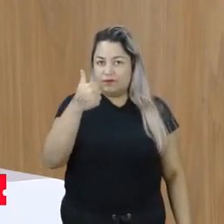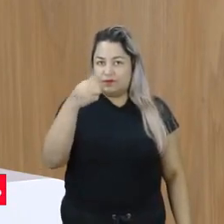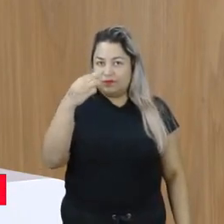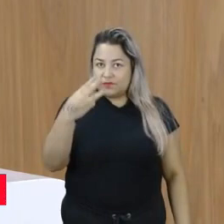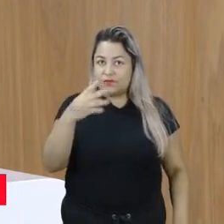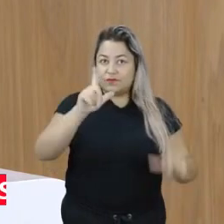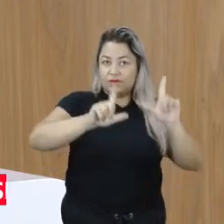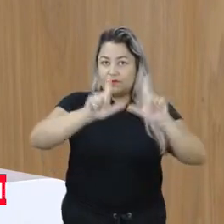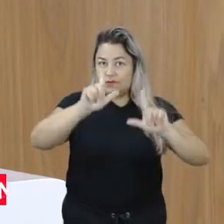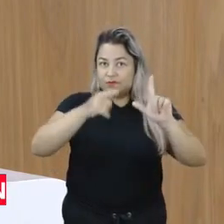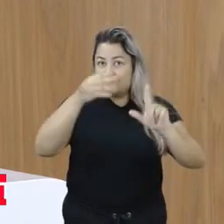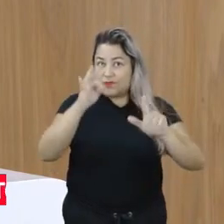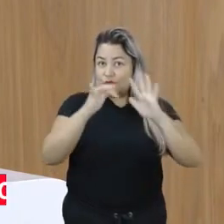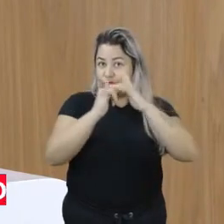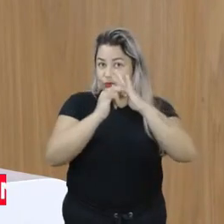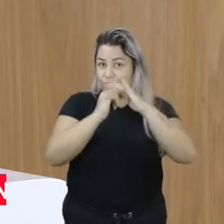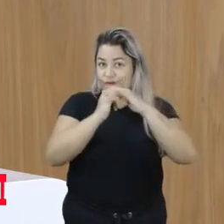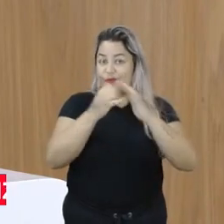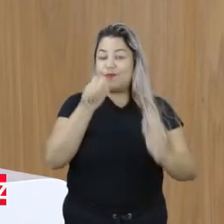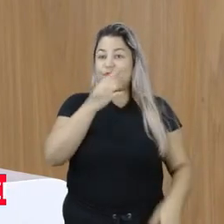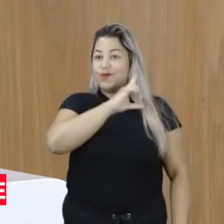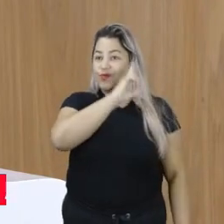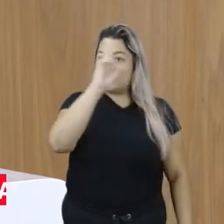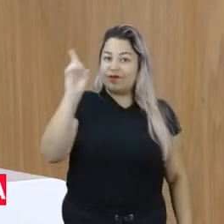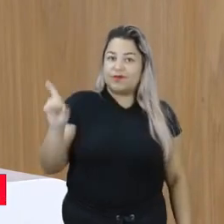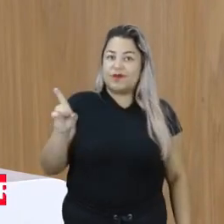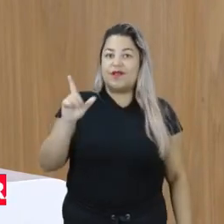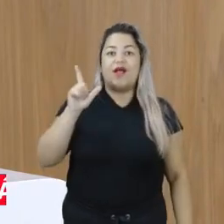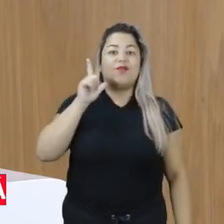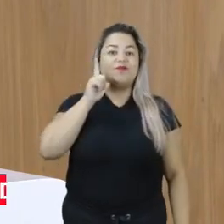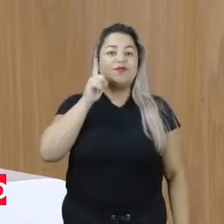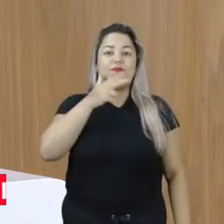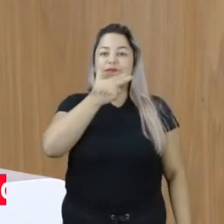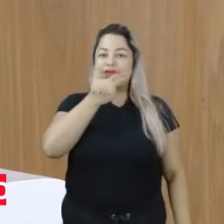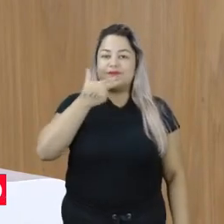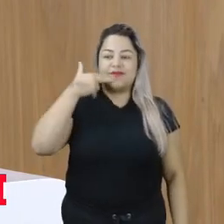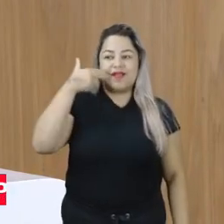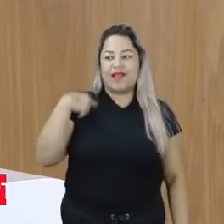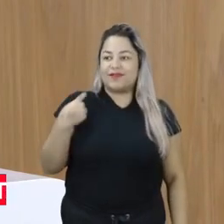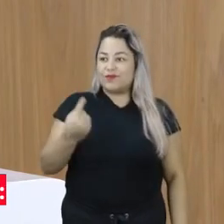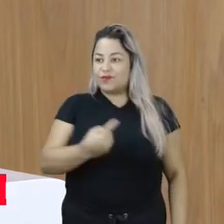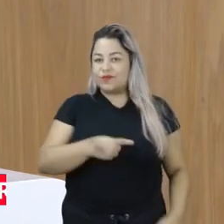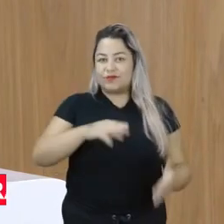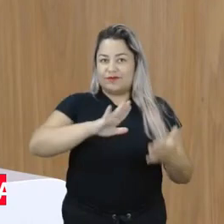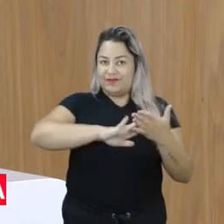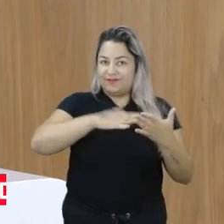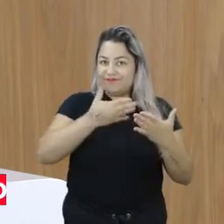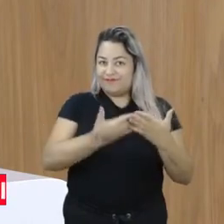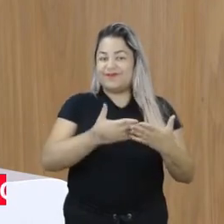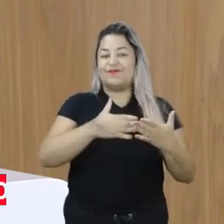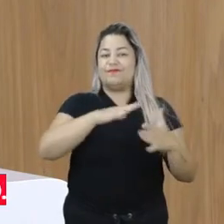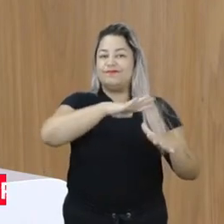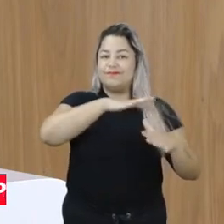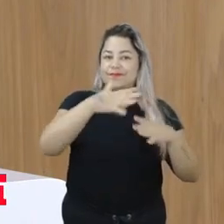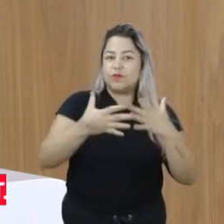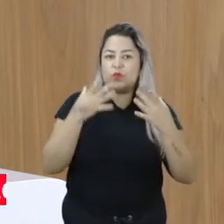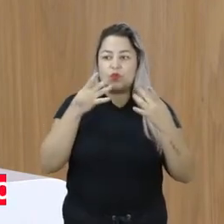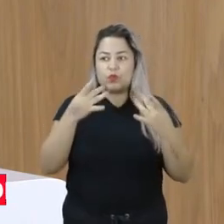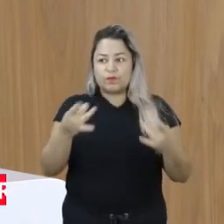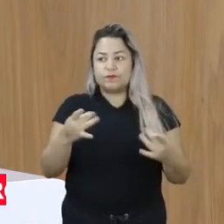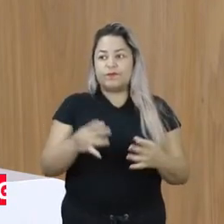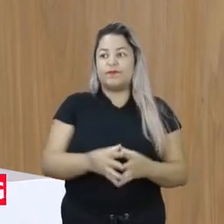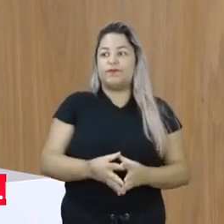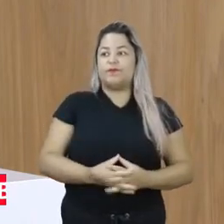pela TV PT aqui no YouTube. Bom dia para a Lúcia, bom dia para a Nayane, as nossas intérpretes que apresentam este jornal em